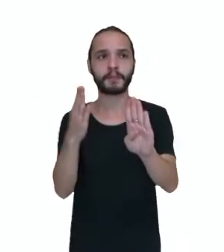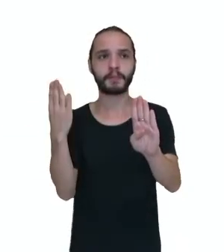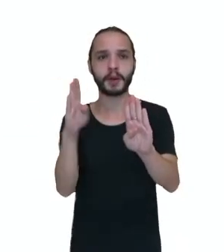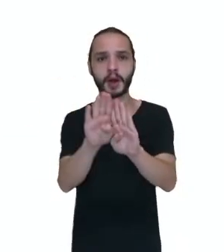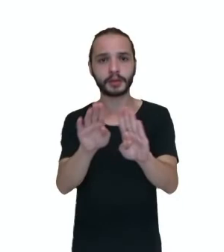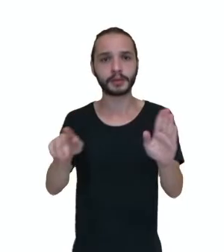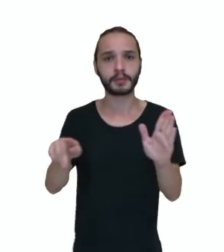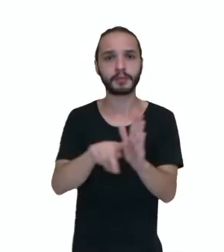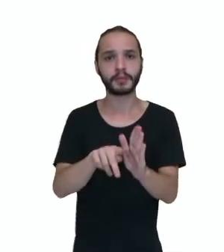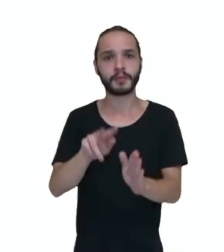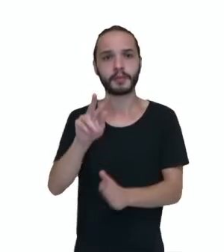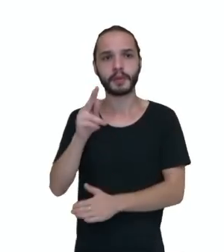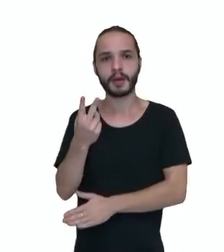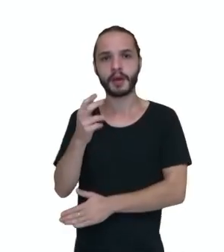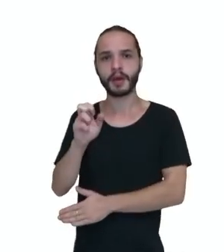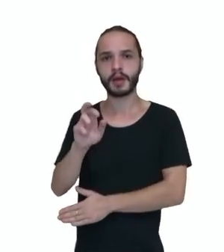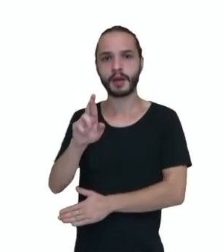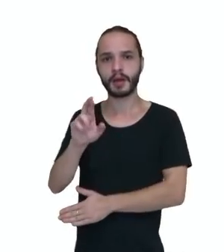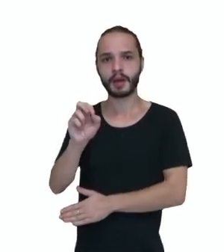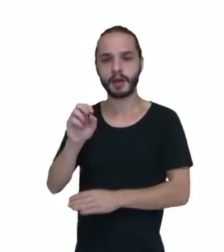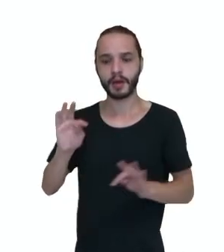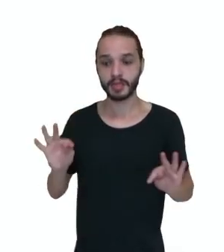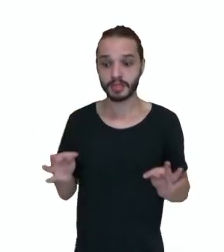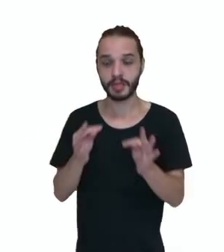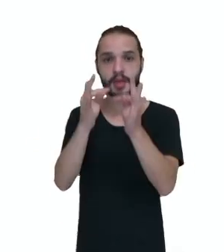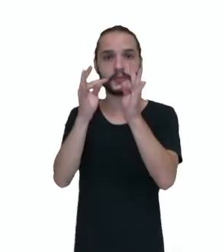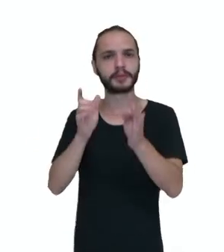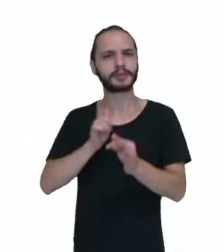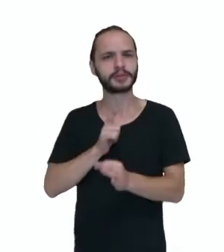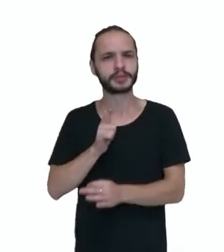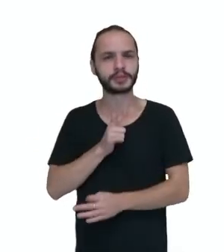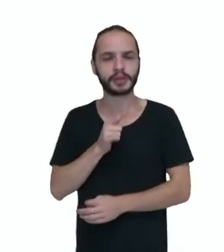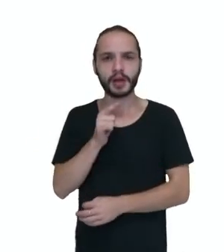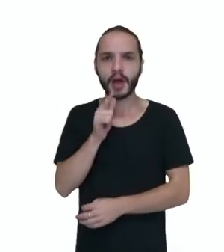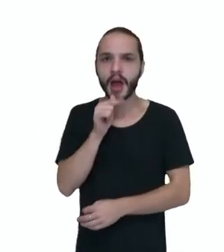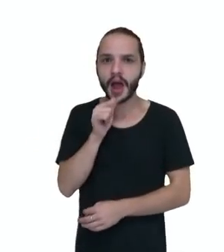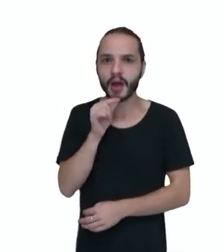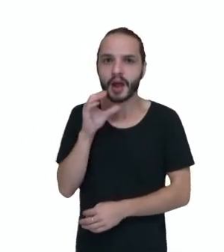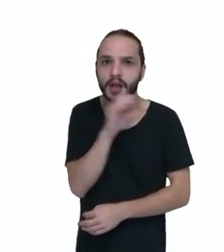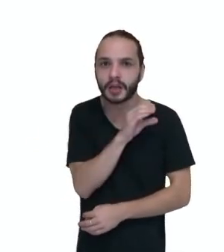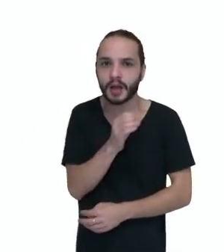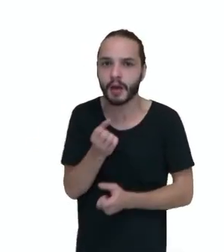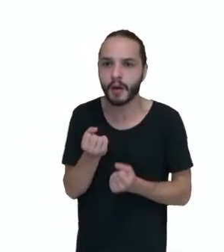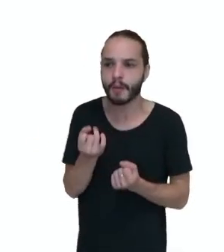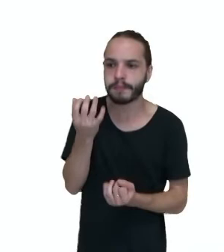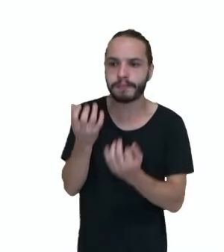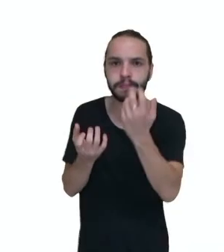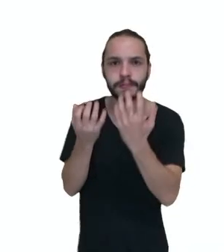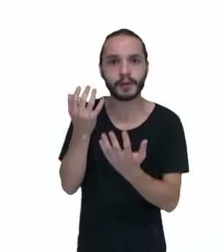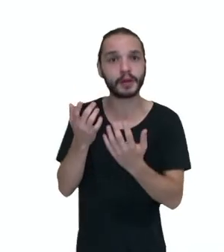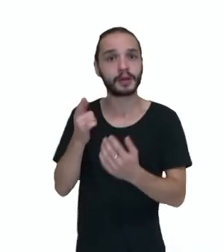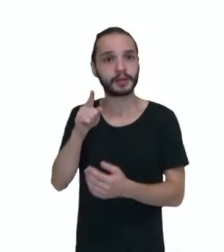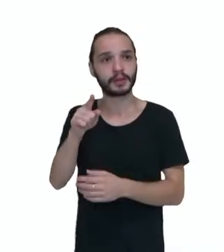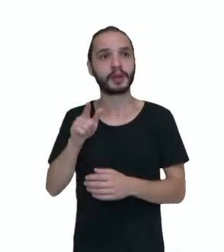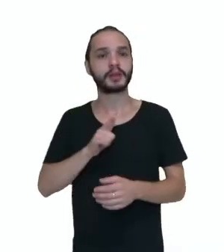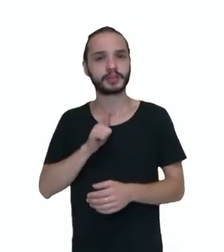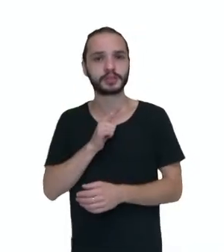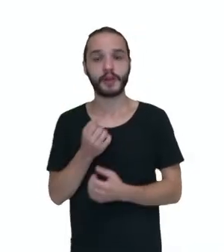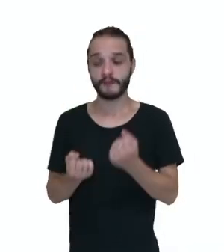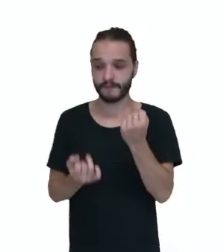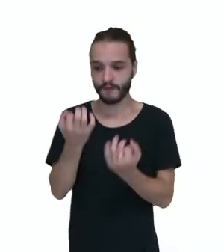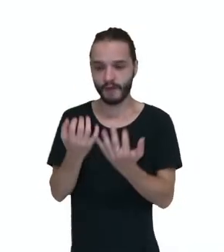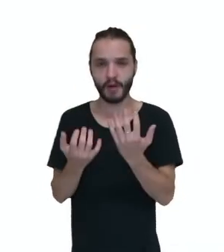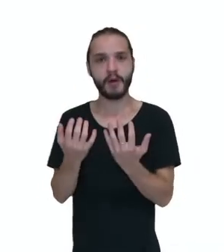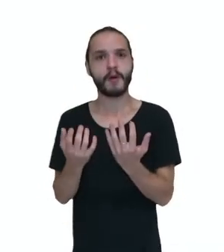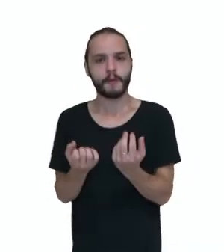e fechavam através de um esquema de vapor. Vocês acreditam nisso? No altar tinha uma chama de fogo, ela